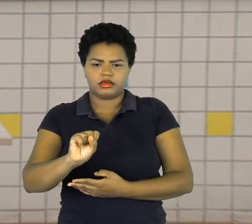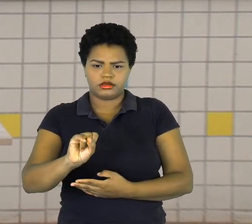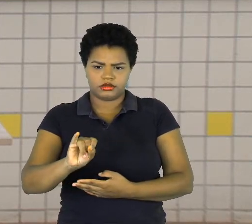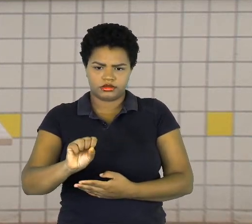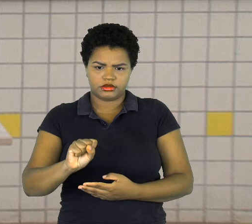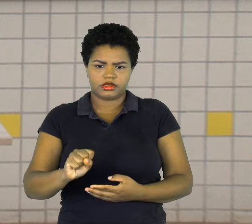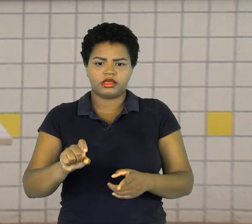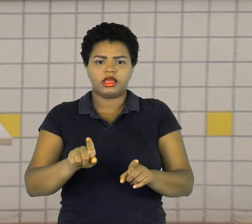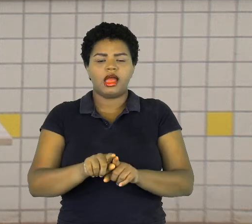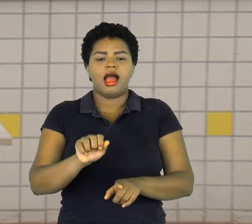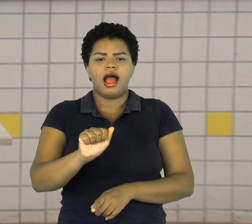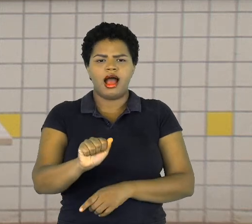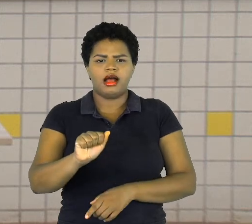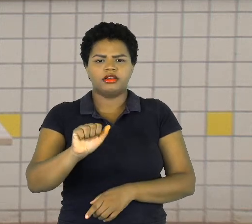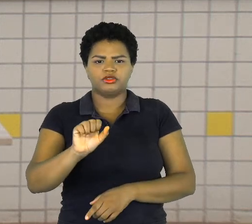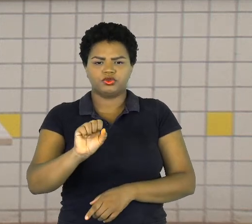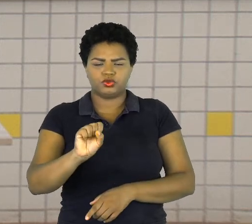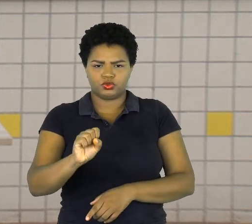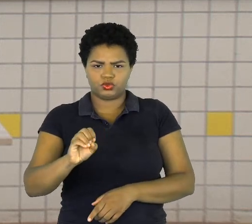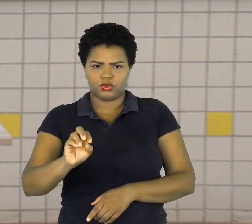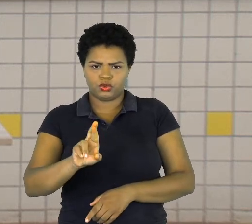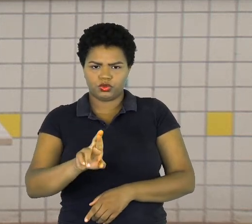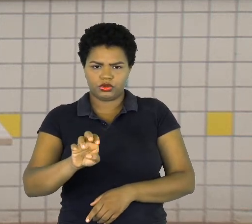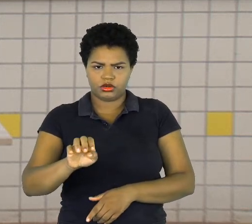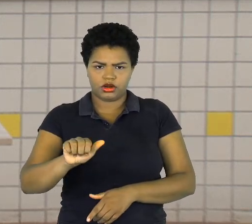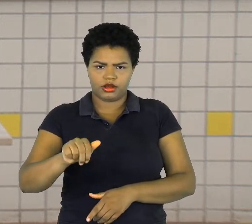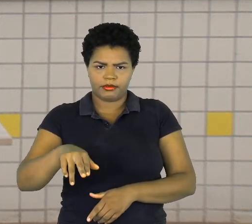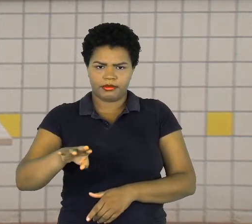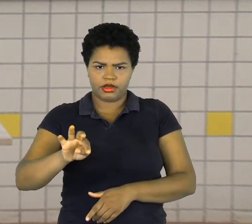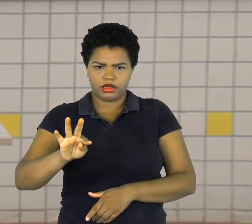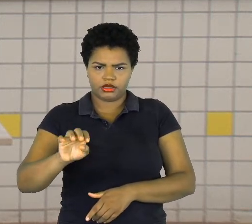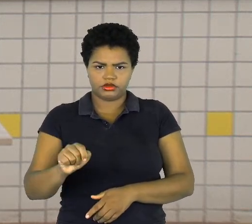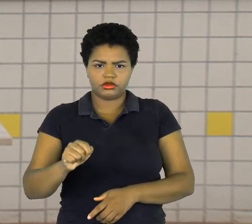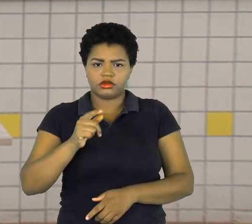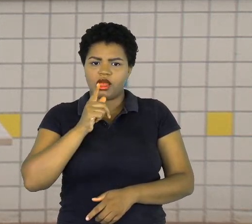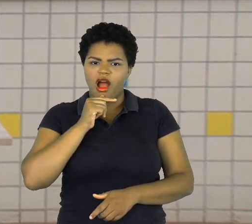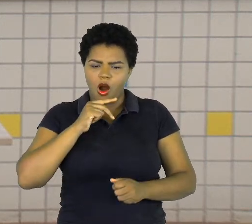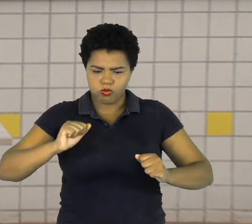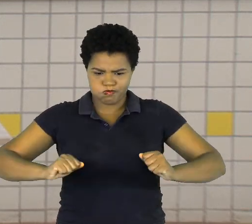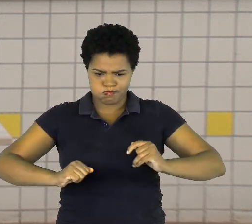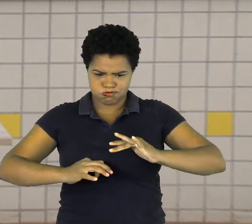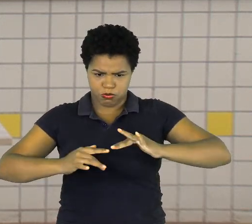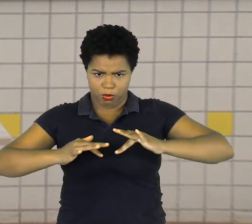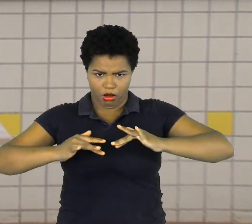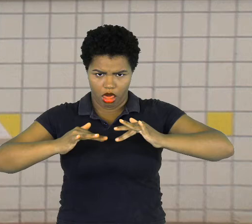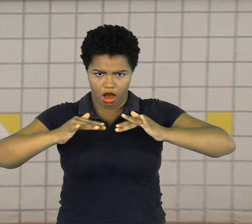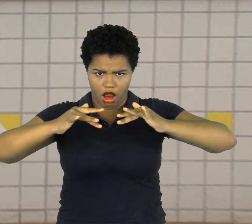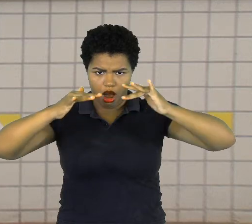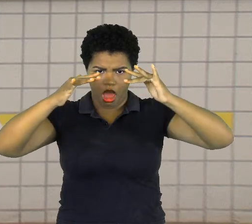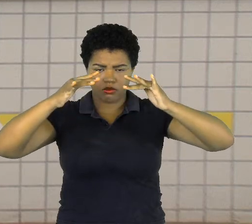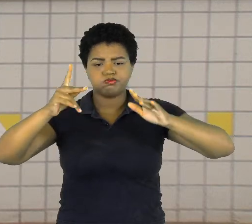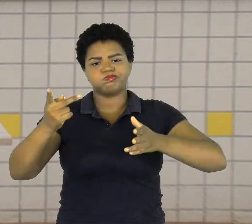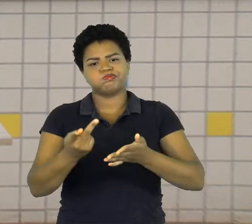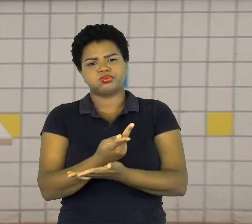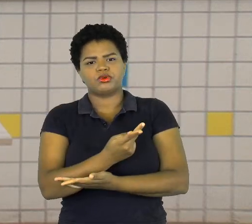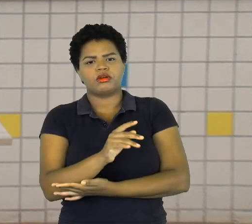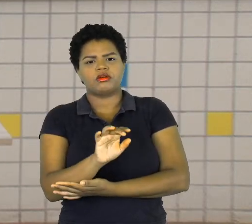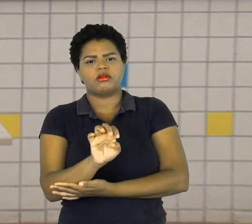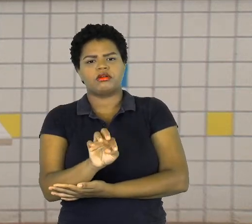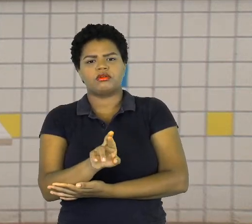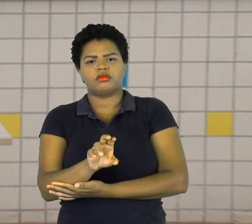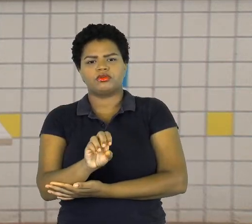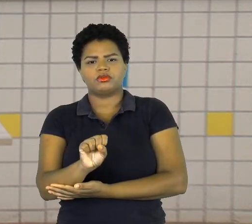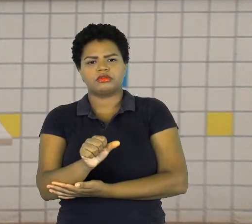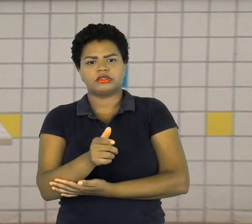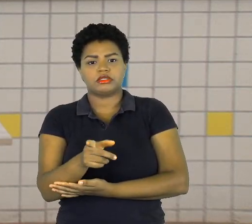e enchentes. Muitas vezes tem enchente devido à erosão. E as práticas para conservar, existem 2 tipos: